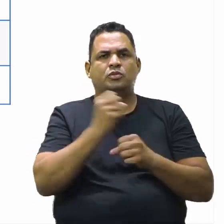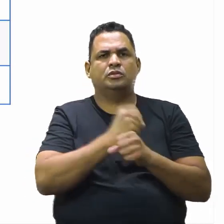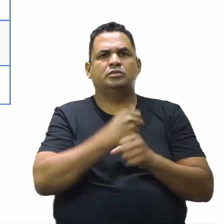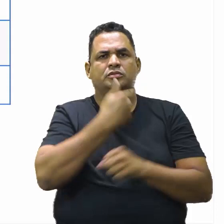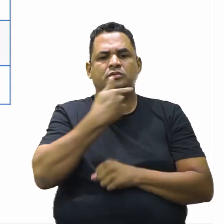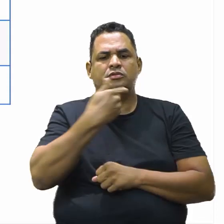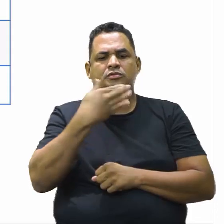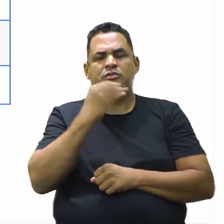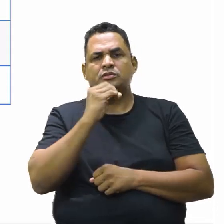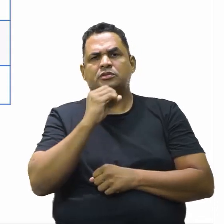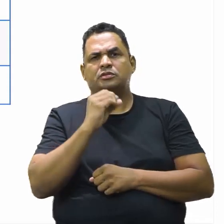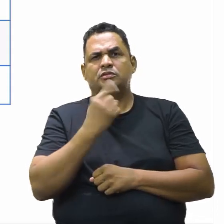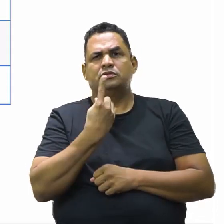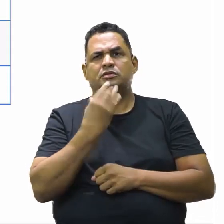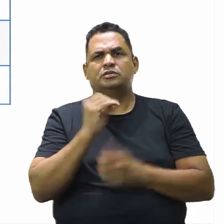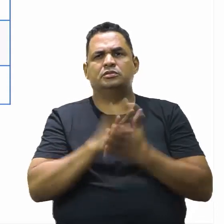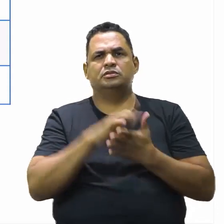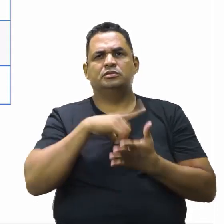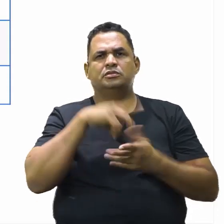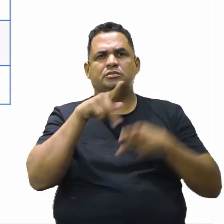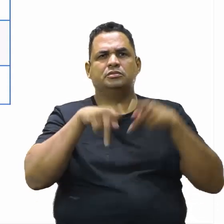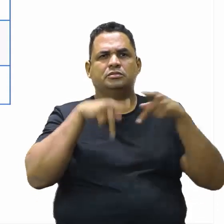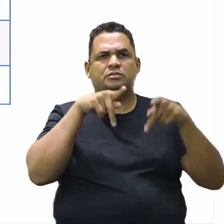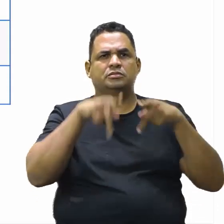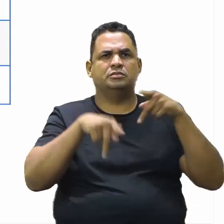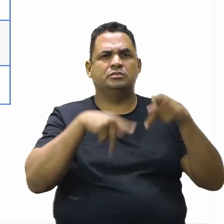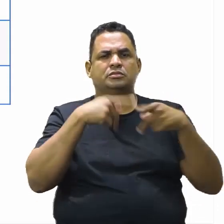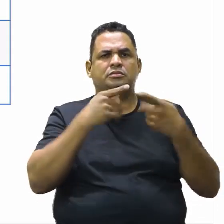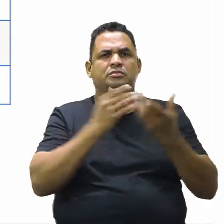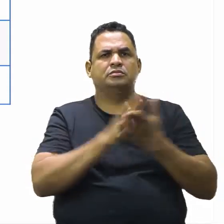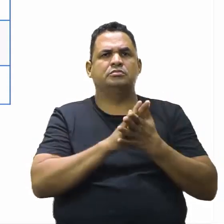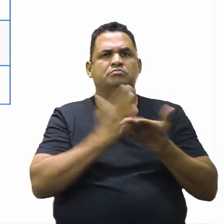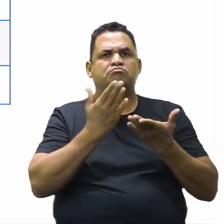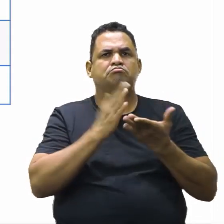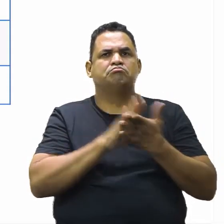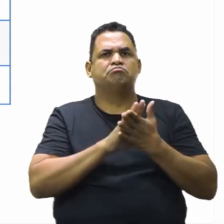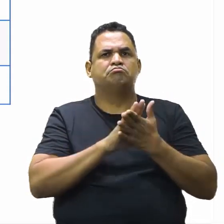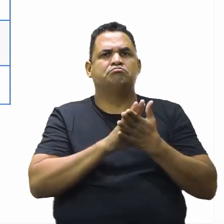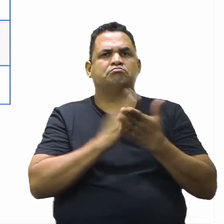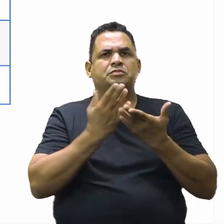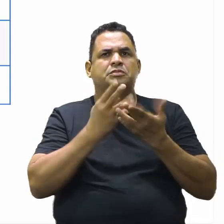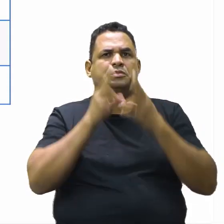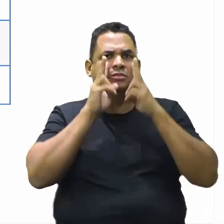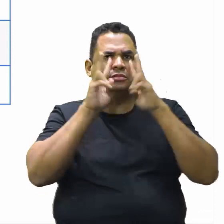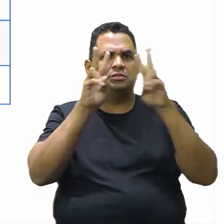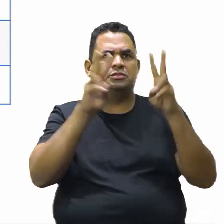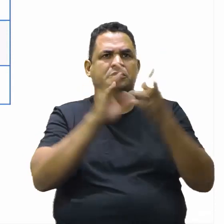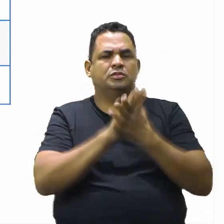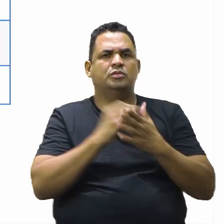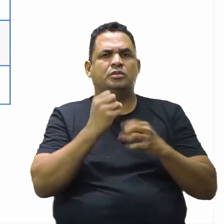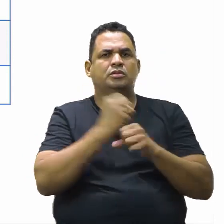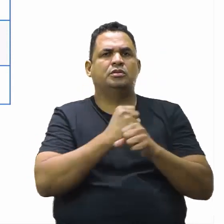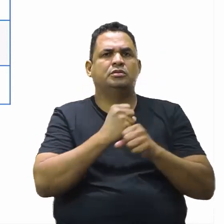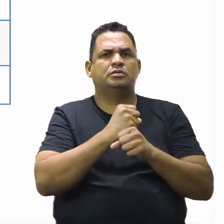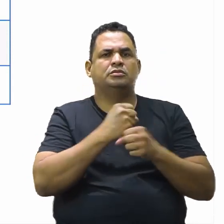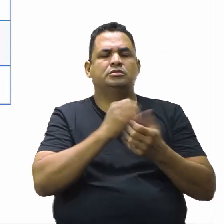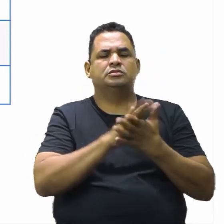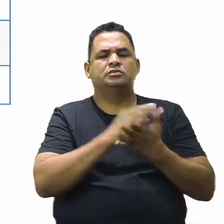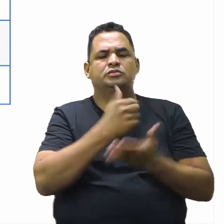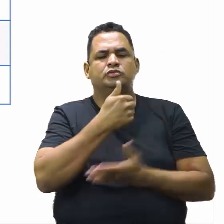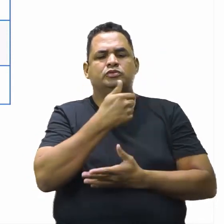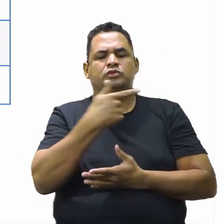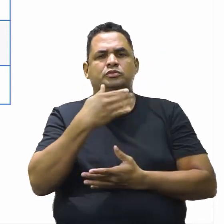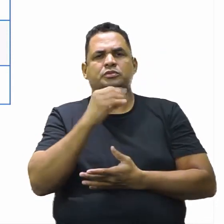2010. E nós temos aqui uma população estimada de Rondônia com base em 2021, levantada